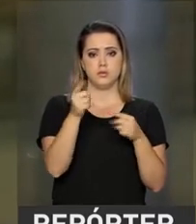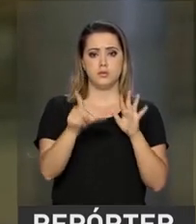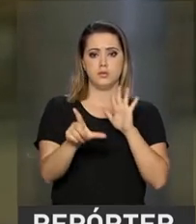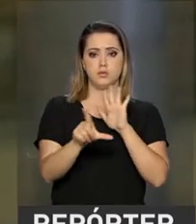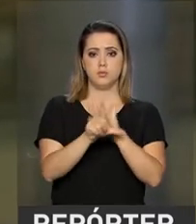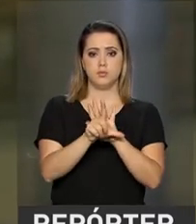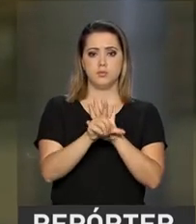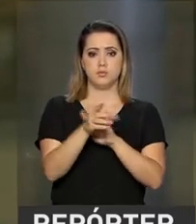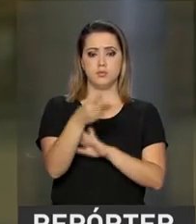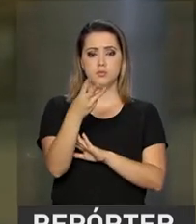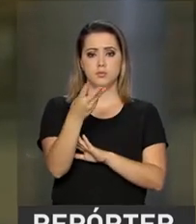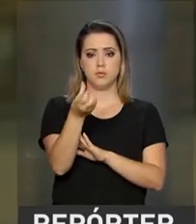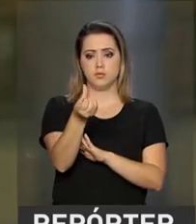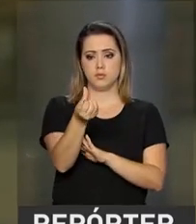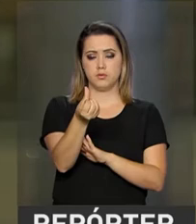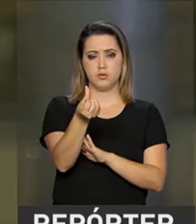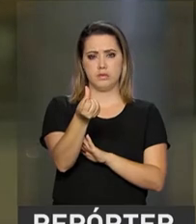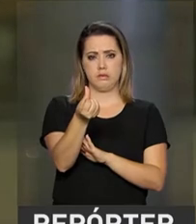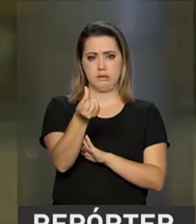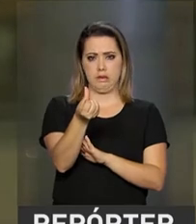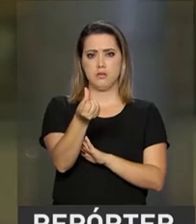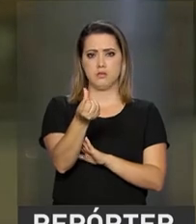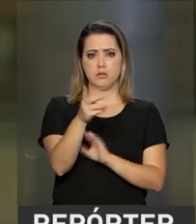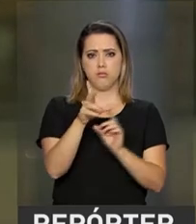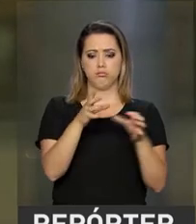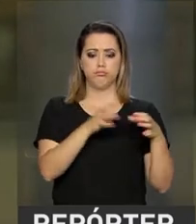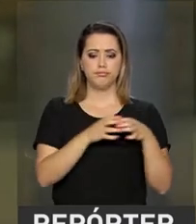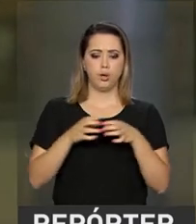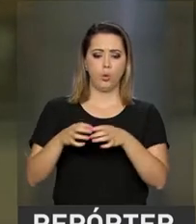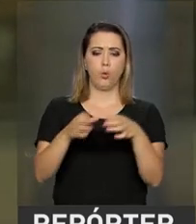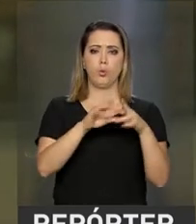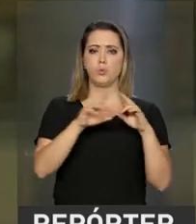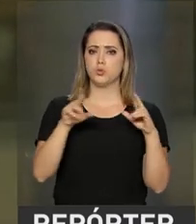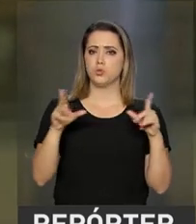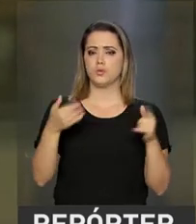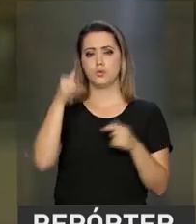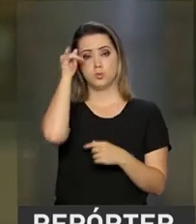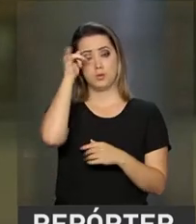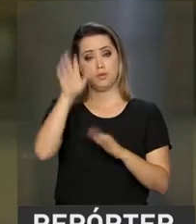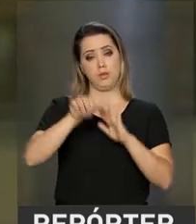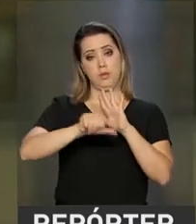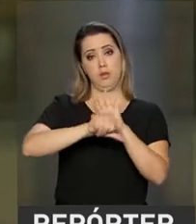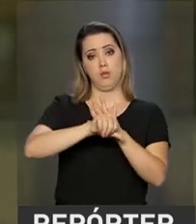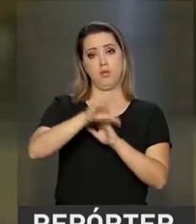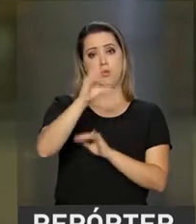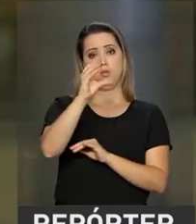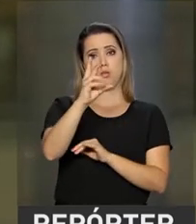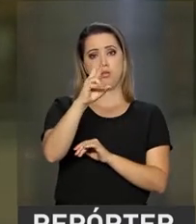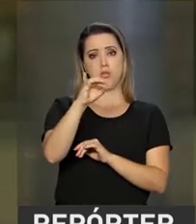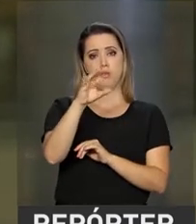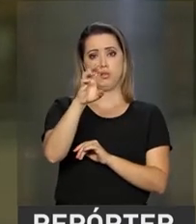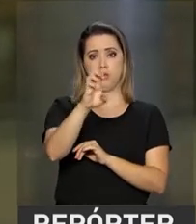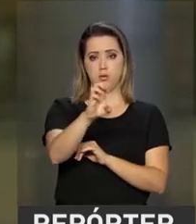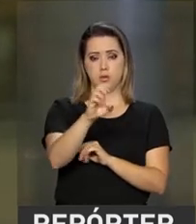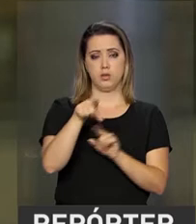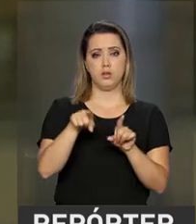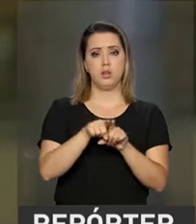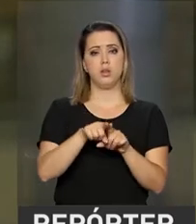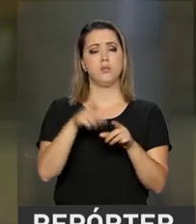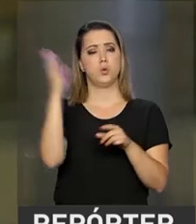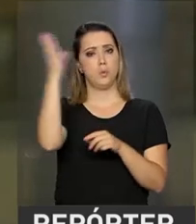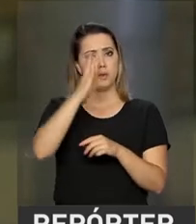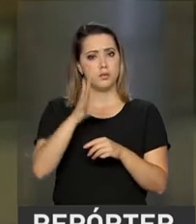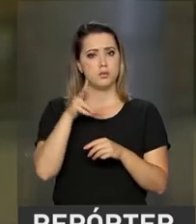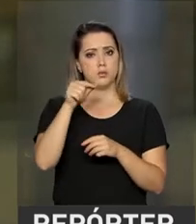em 20 áreas para combater a criminalidade tanto no brasil como no estado no município do rio de